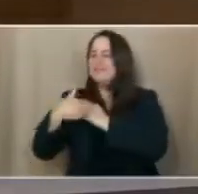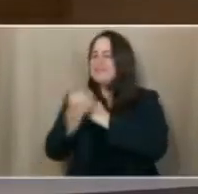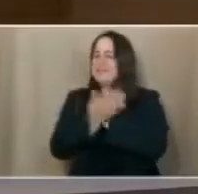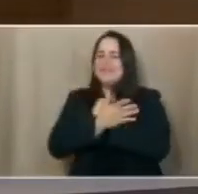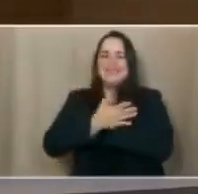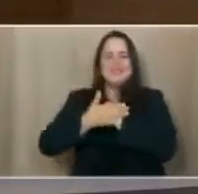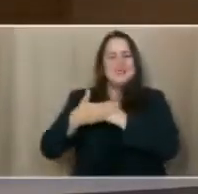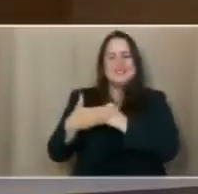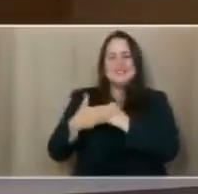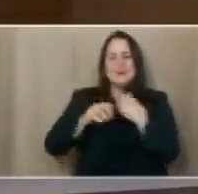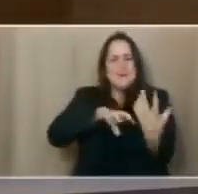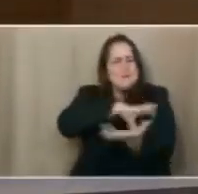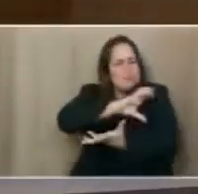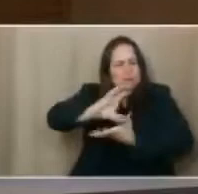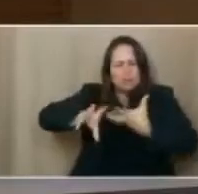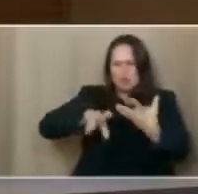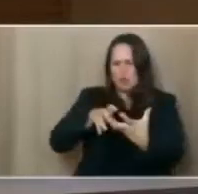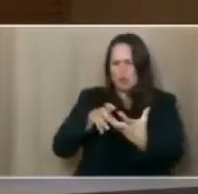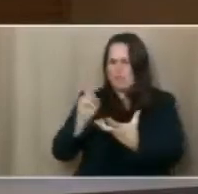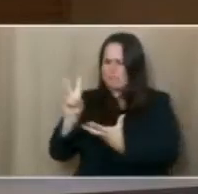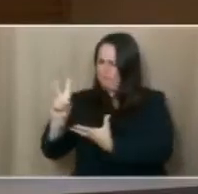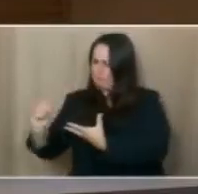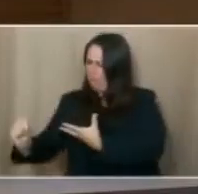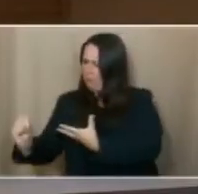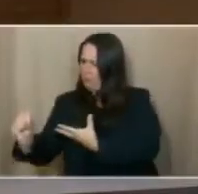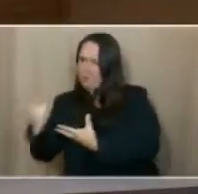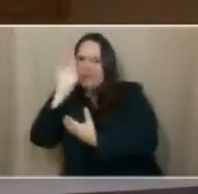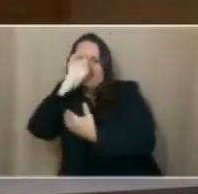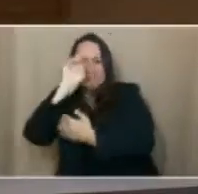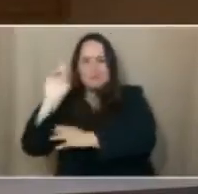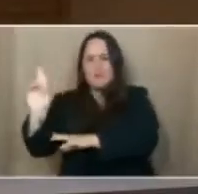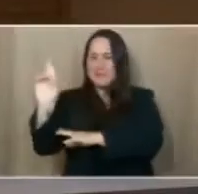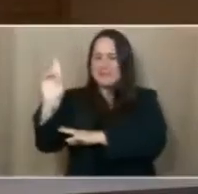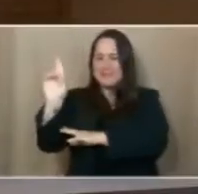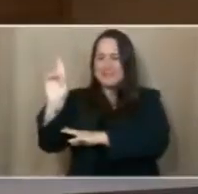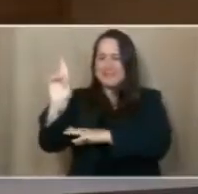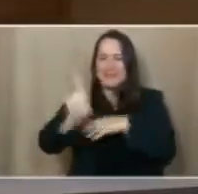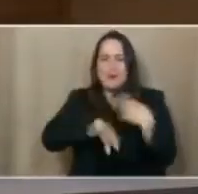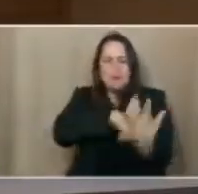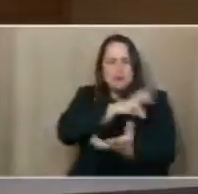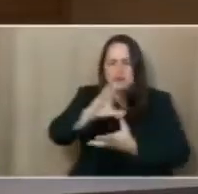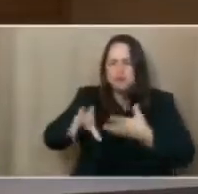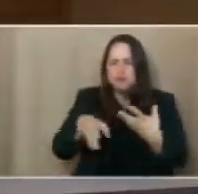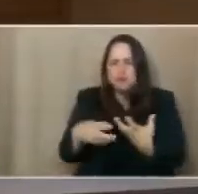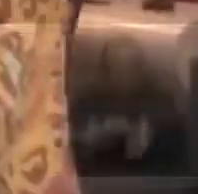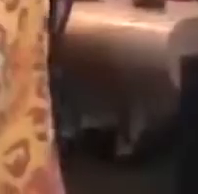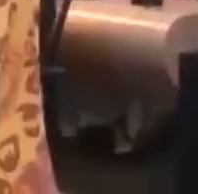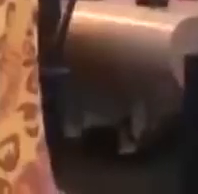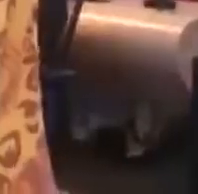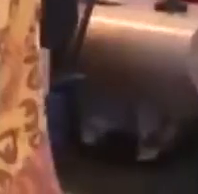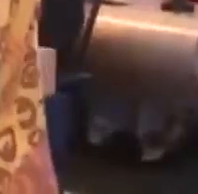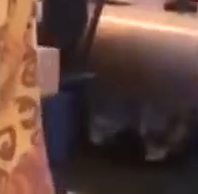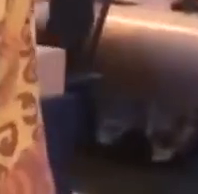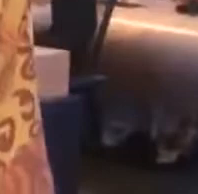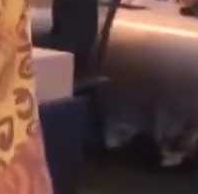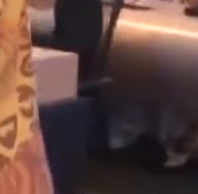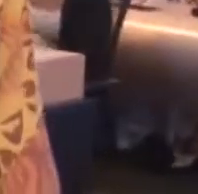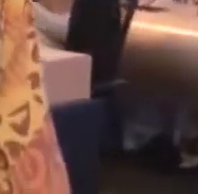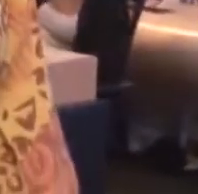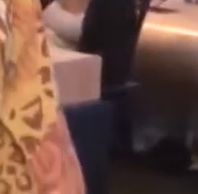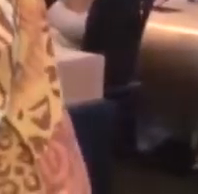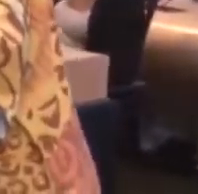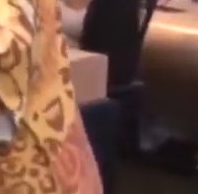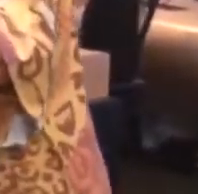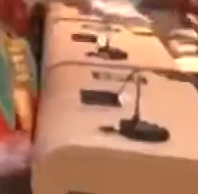mistura de avó e mestra, misto de colo e bravura. Teve também a apresentação